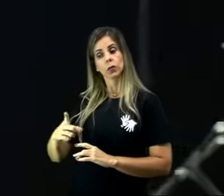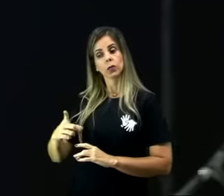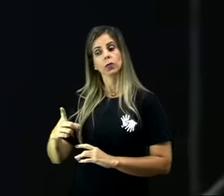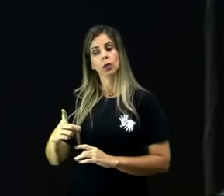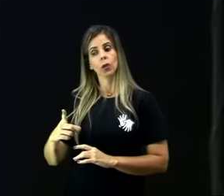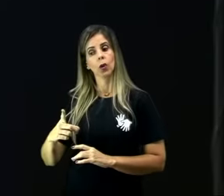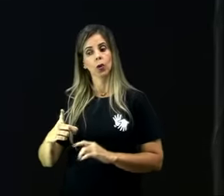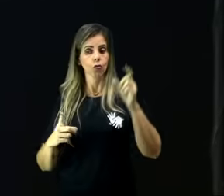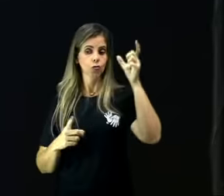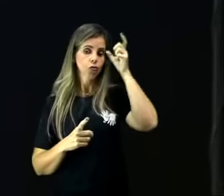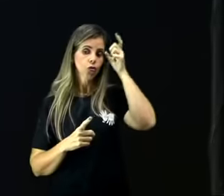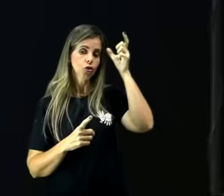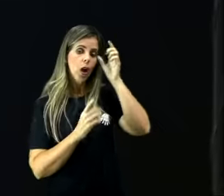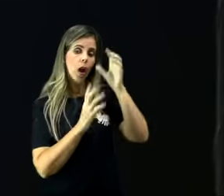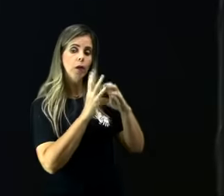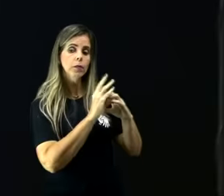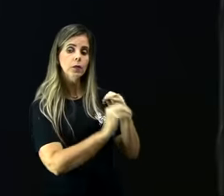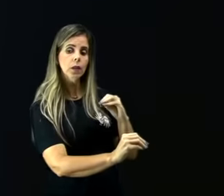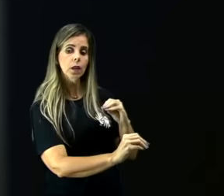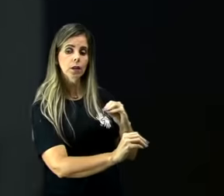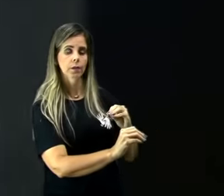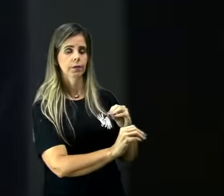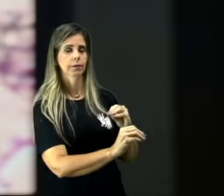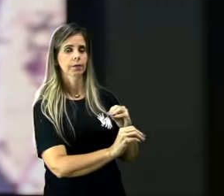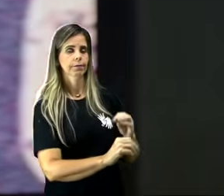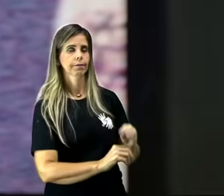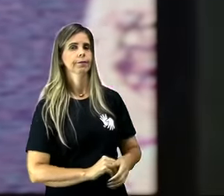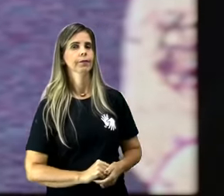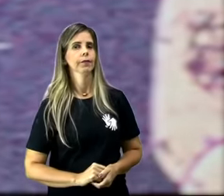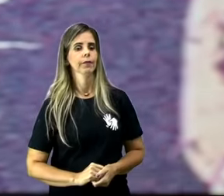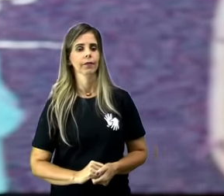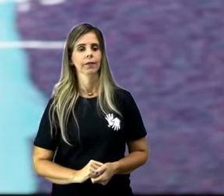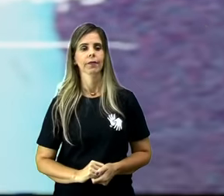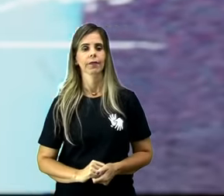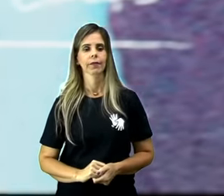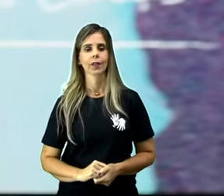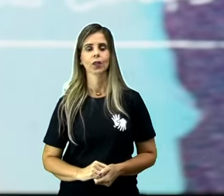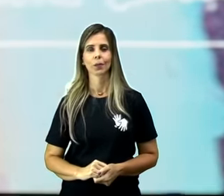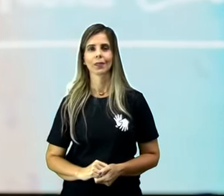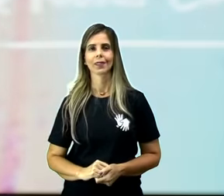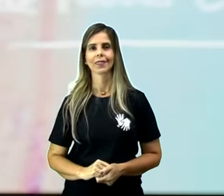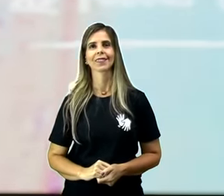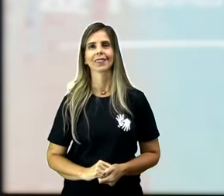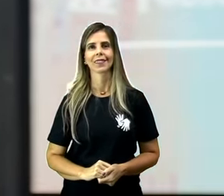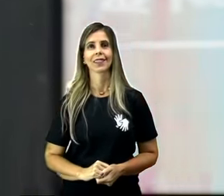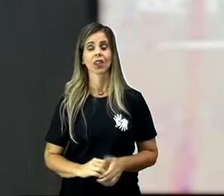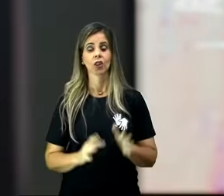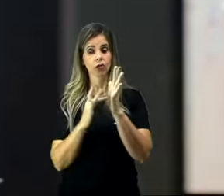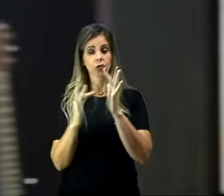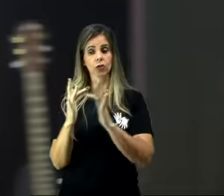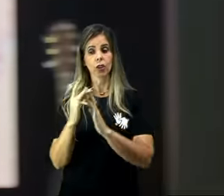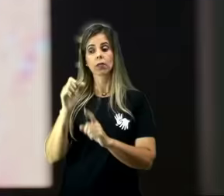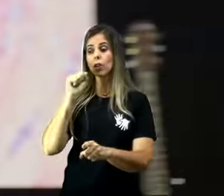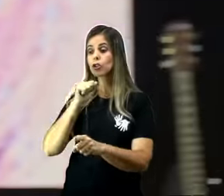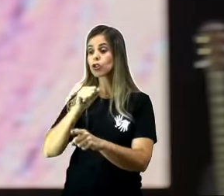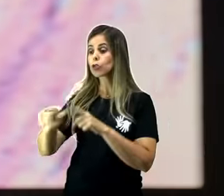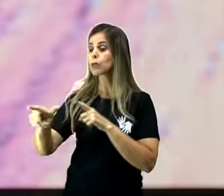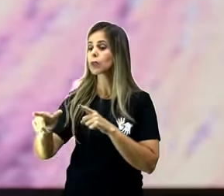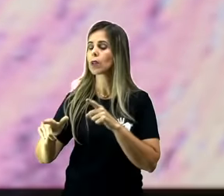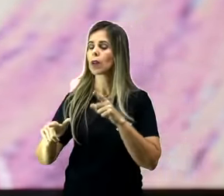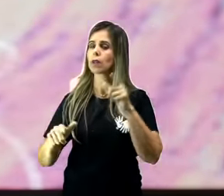você está até com temor, né? Ai, meu Deus. Se é Deus que enviou a tempestade e Jesus está repreendendo ela, Jesus está repreendendo